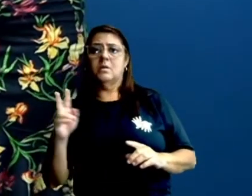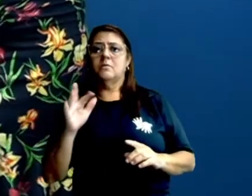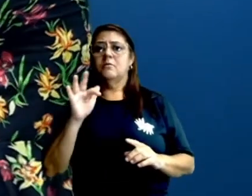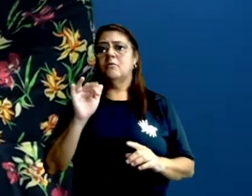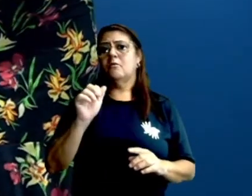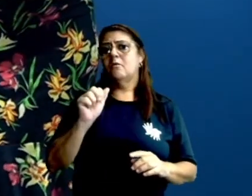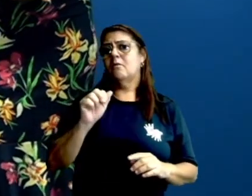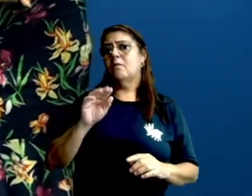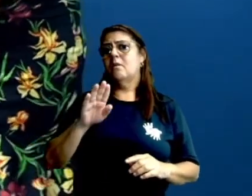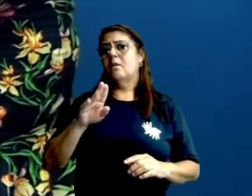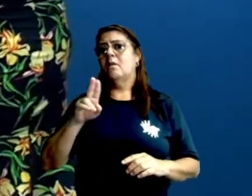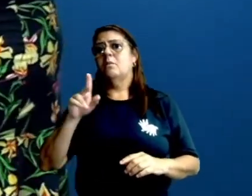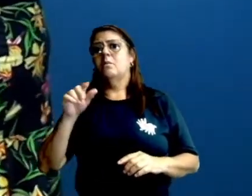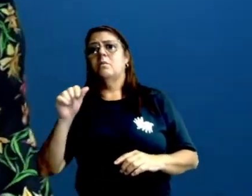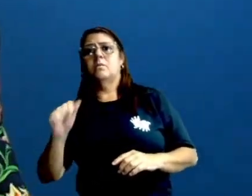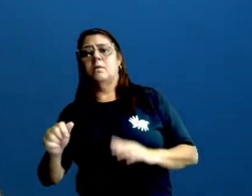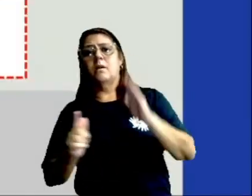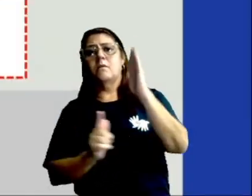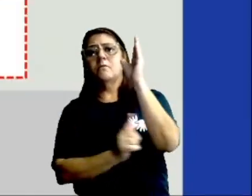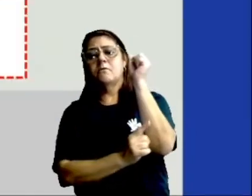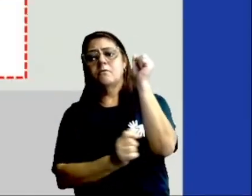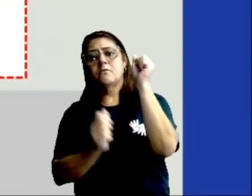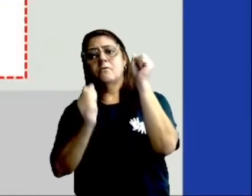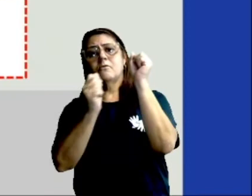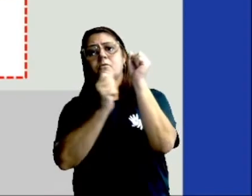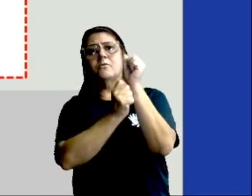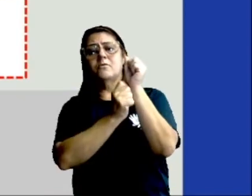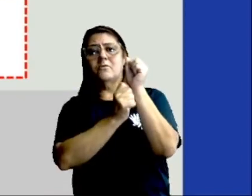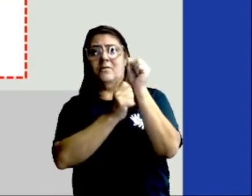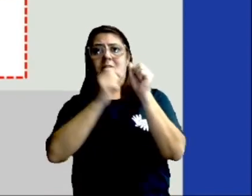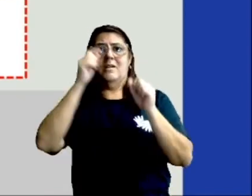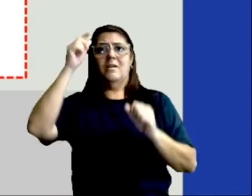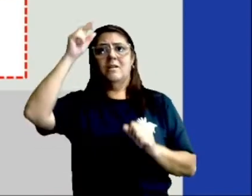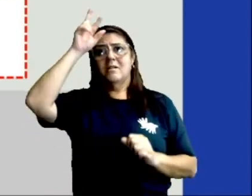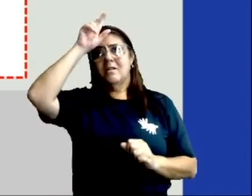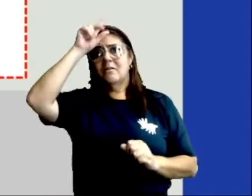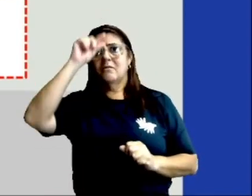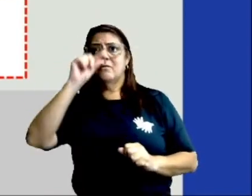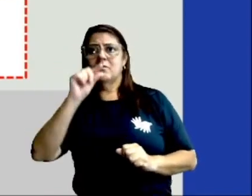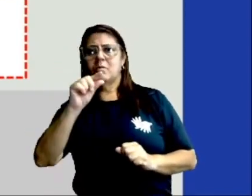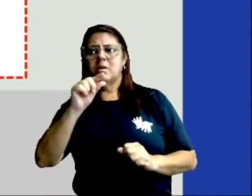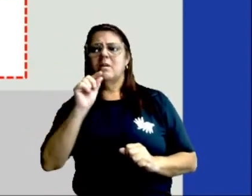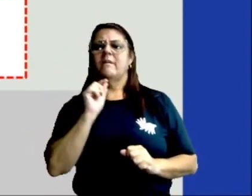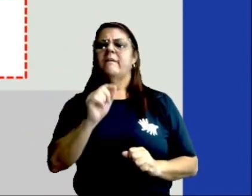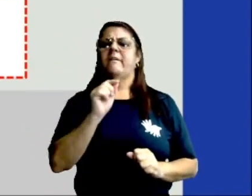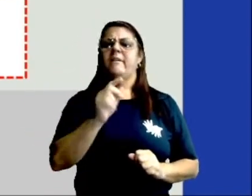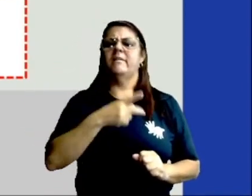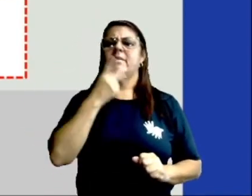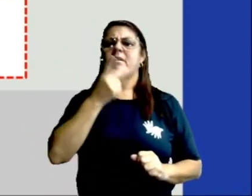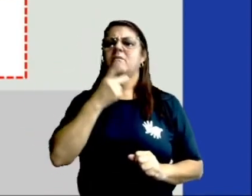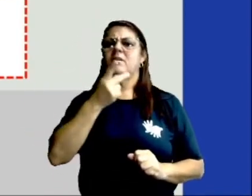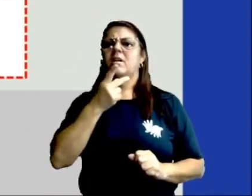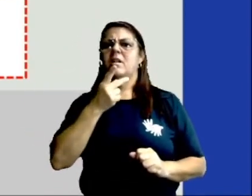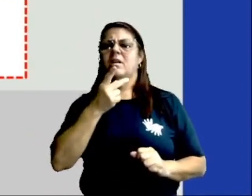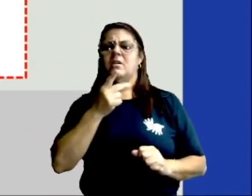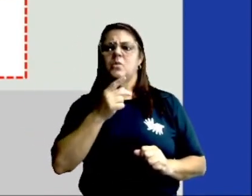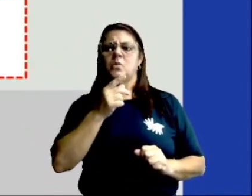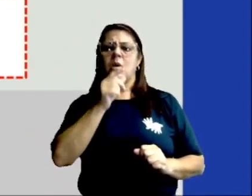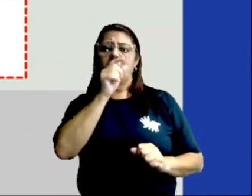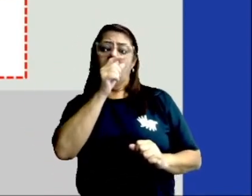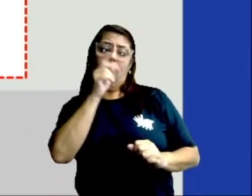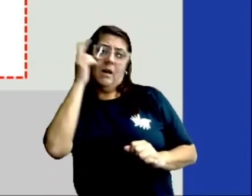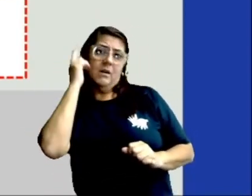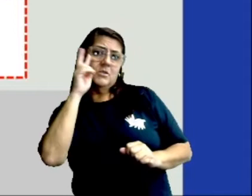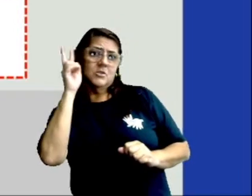né? A cigarra e as formigas. Então, primeiramente aí, quem está contando essa história? Quem é o narrador aí?